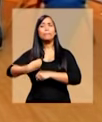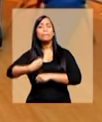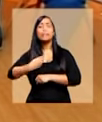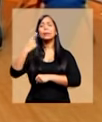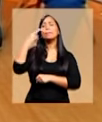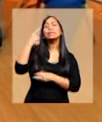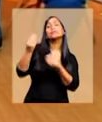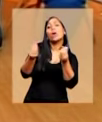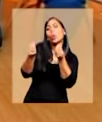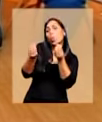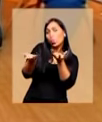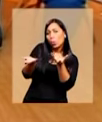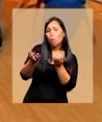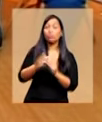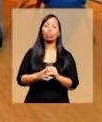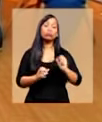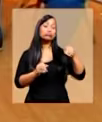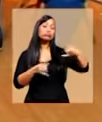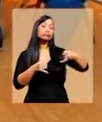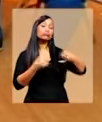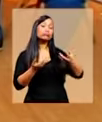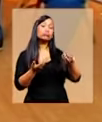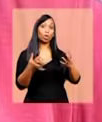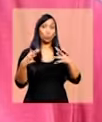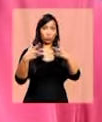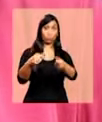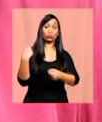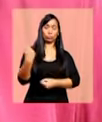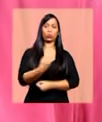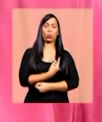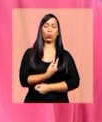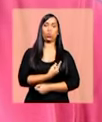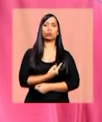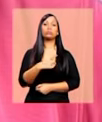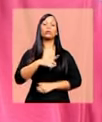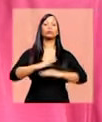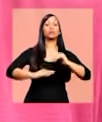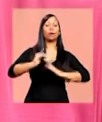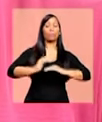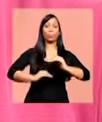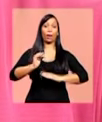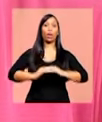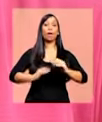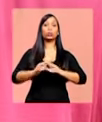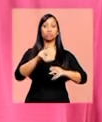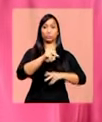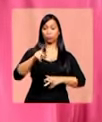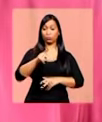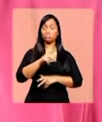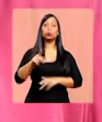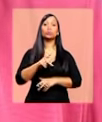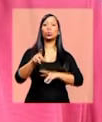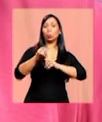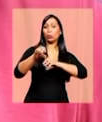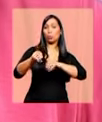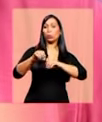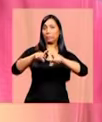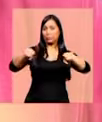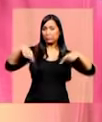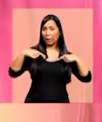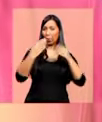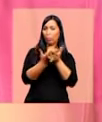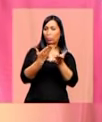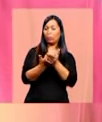na vida? Como é que é isso? Sim, claro. Todos nós temos a prática aqui de ser professor, né, a prática da